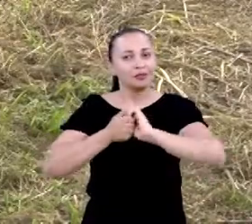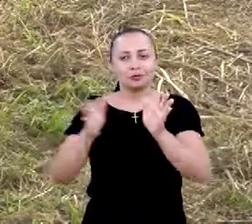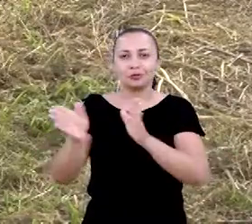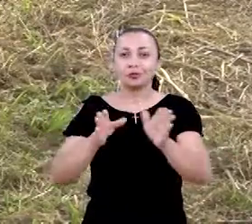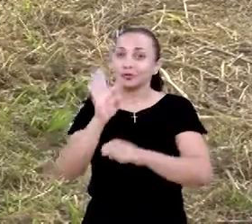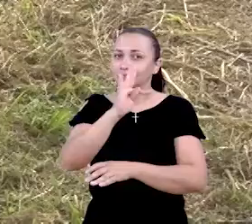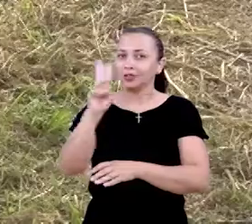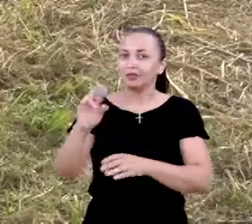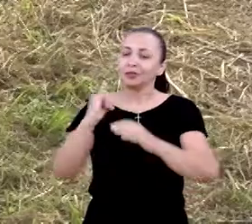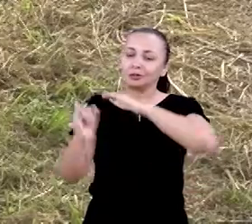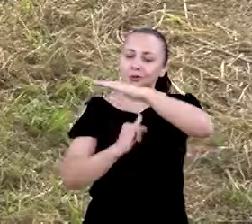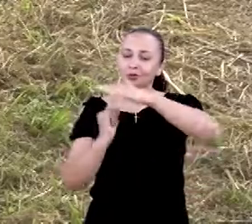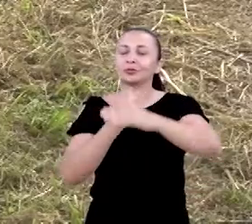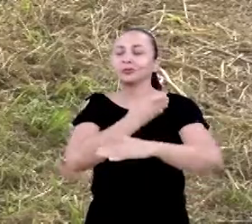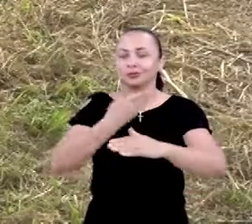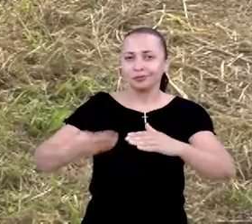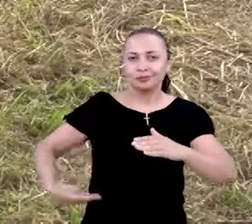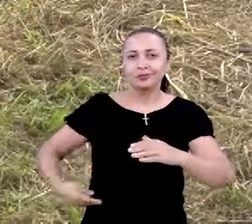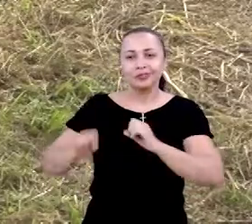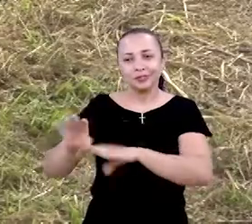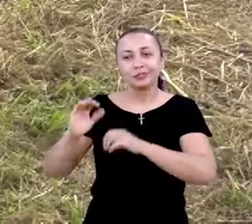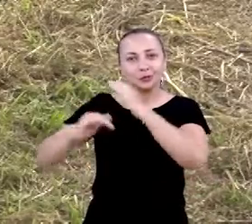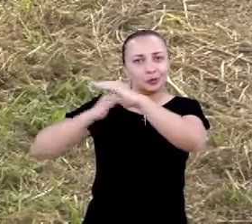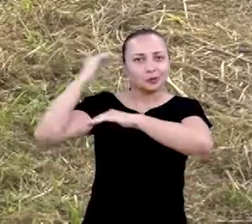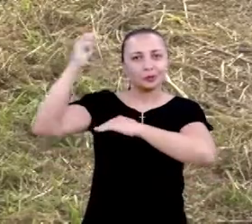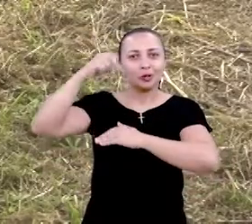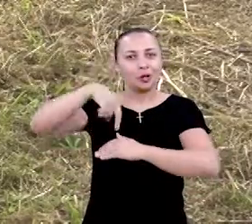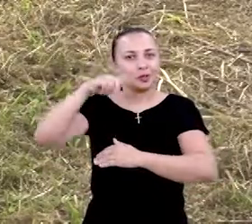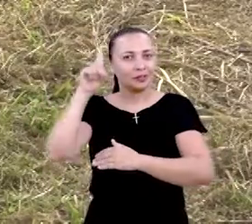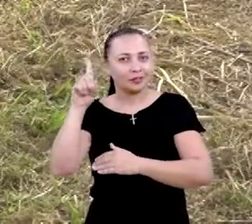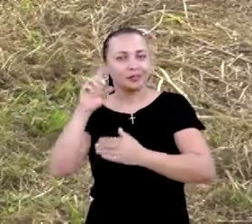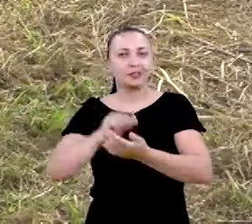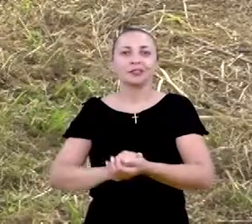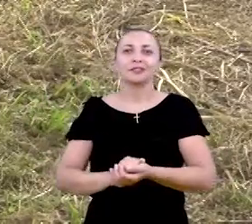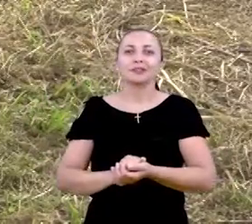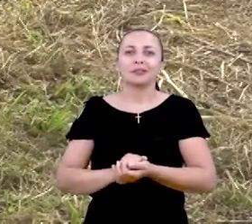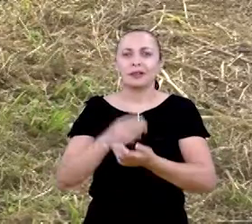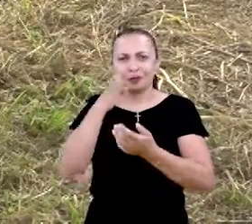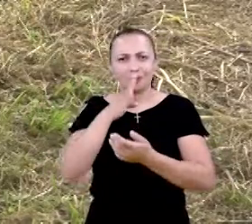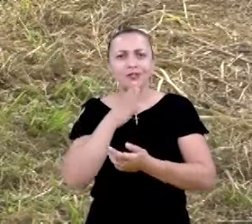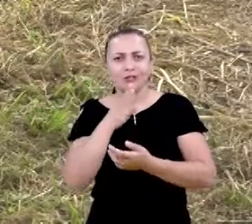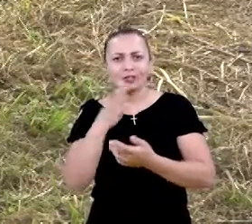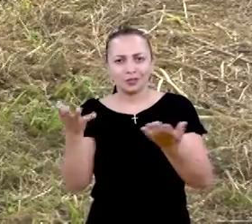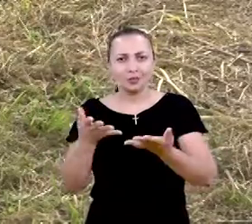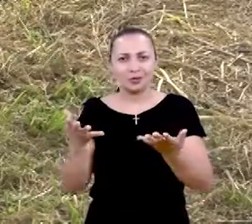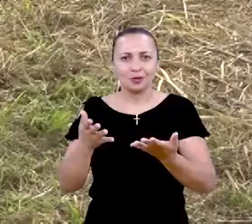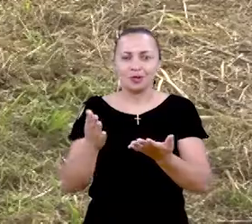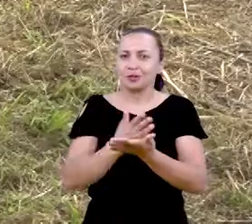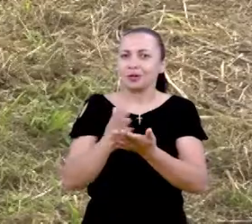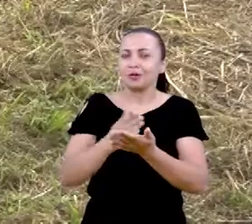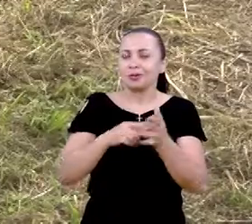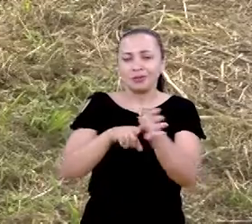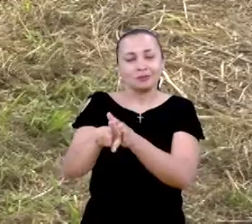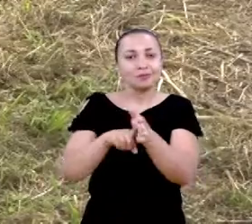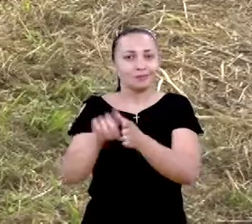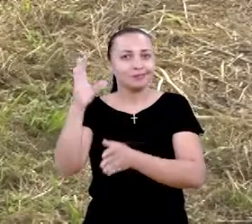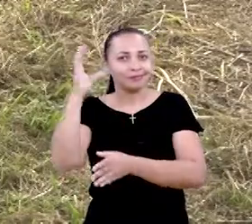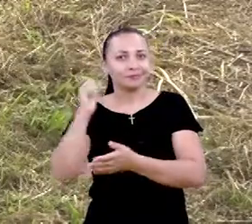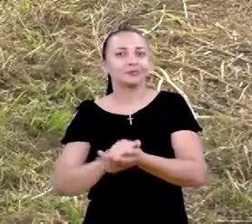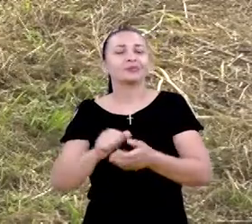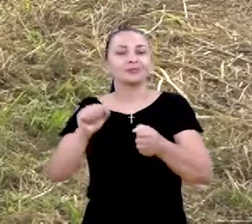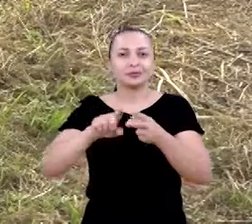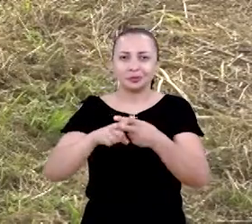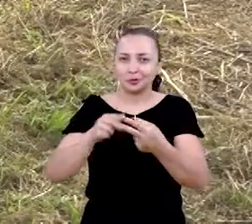da colaboração entre TVs e instituições públicas de ensino superior nordestinas. Vamos conhecer hoje algumas das